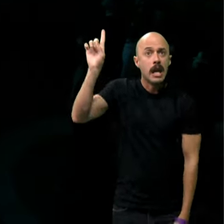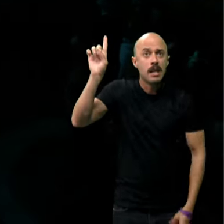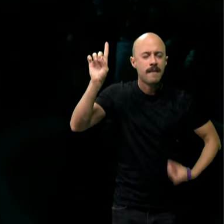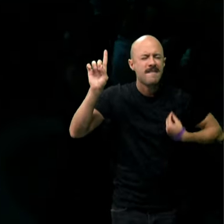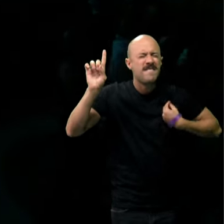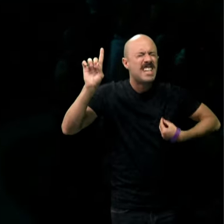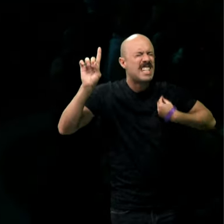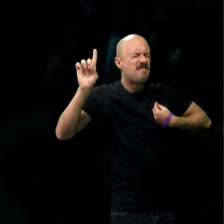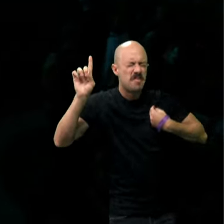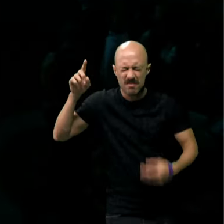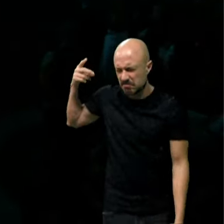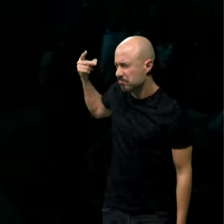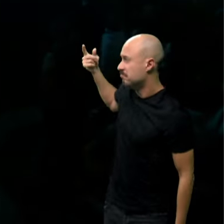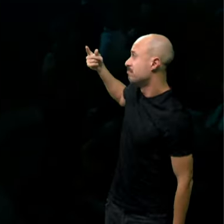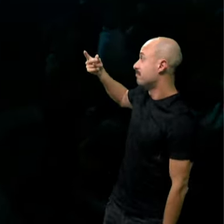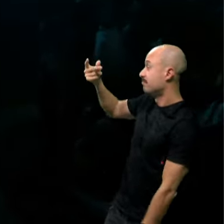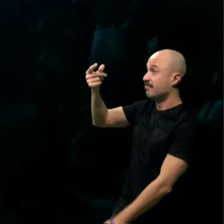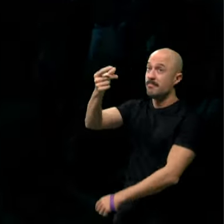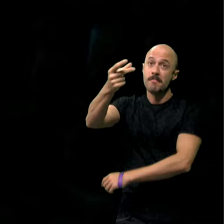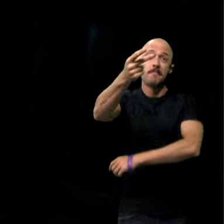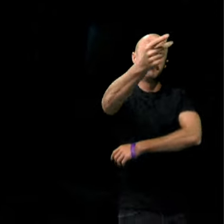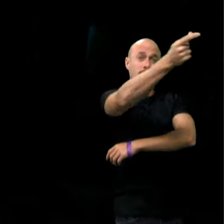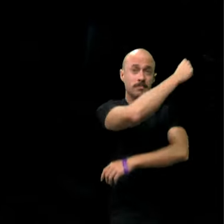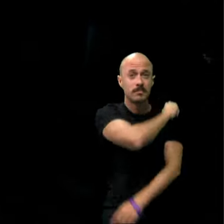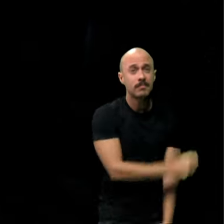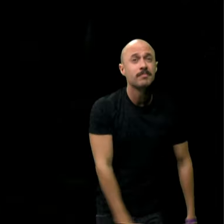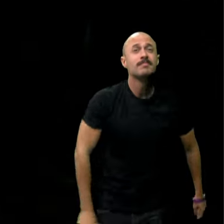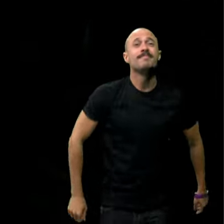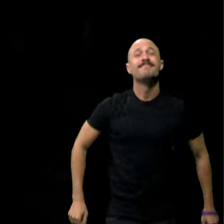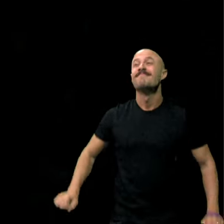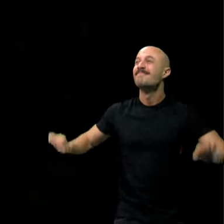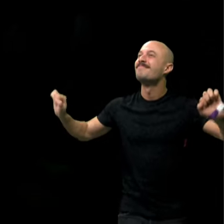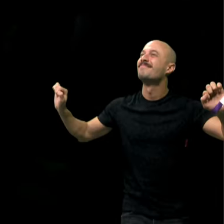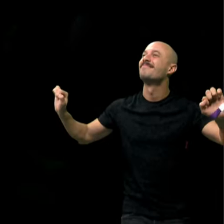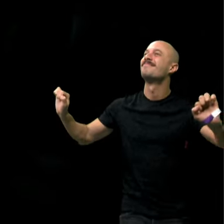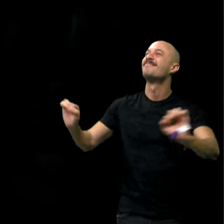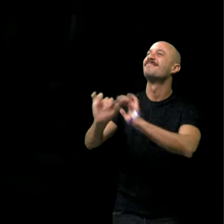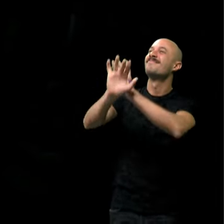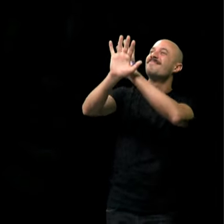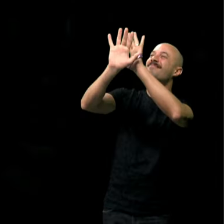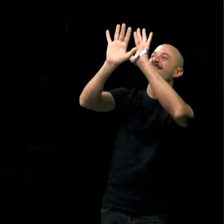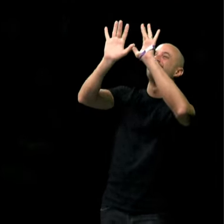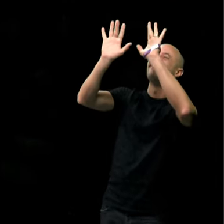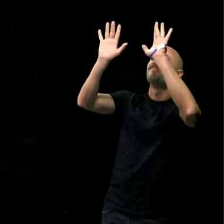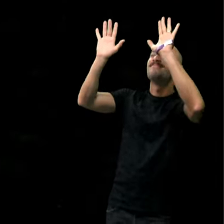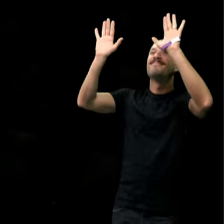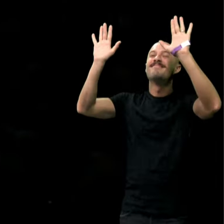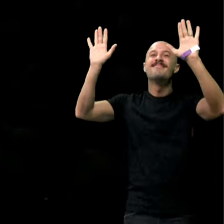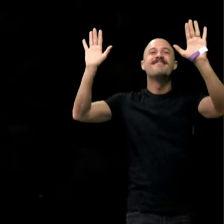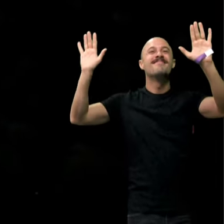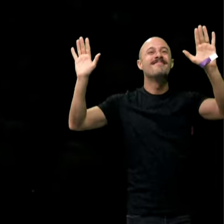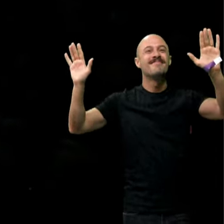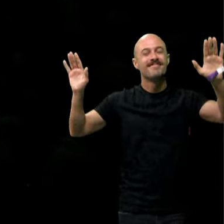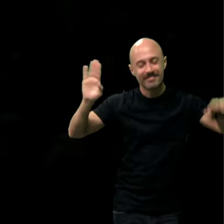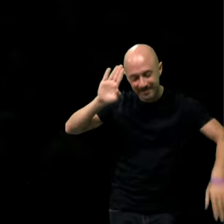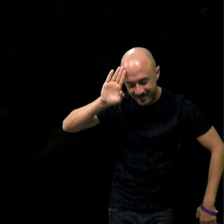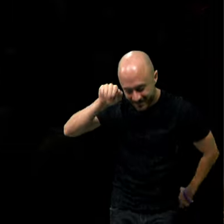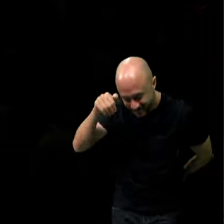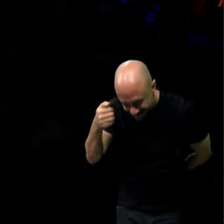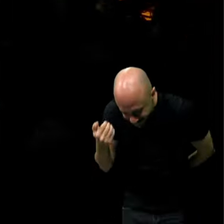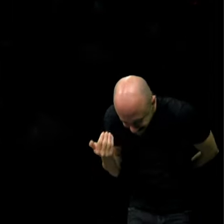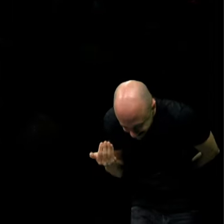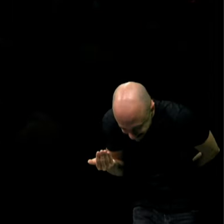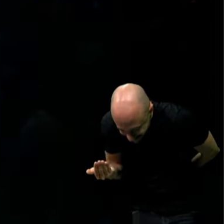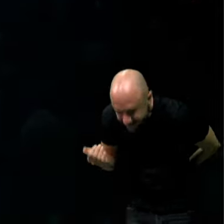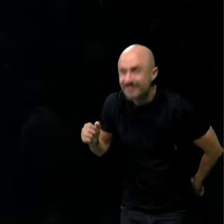cada vez que você repetir, aumenta o volume da sua voz. Seja glória, porque Ele é digno.